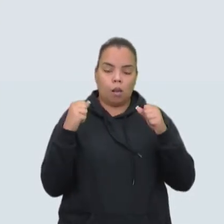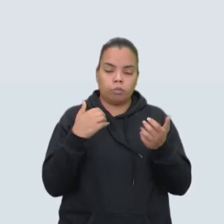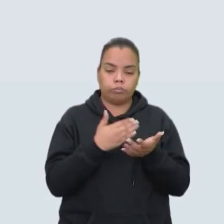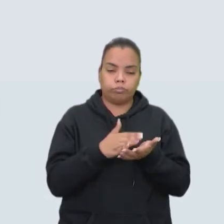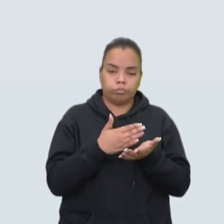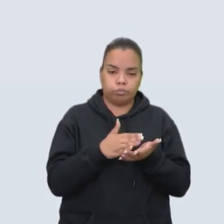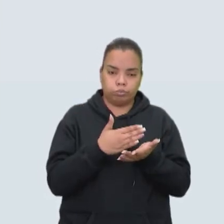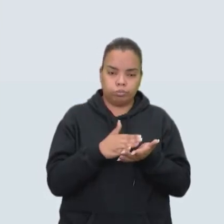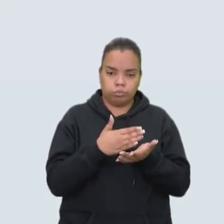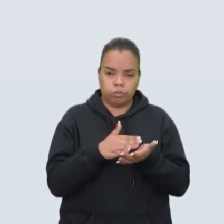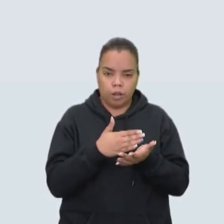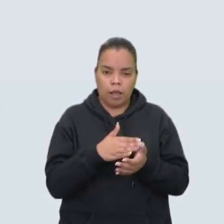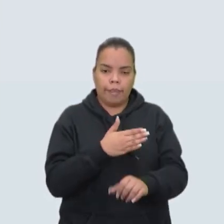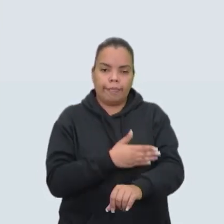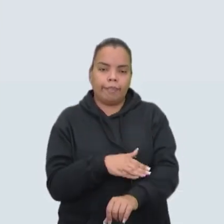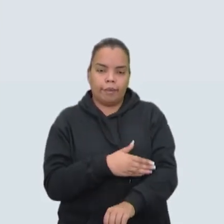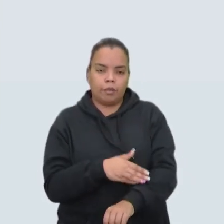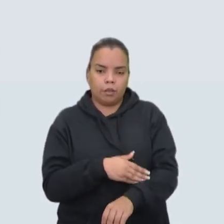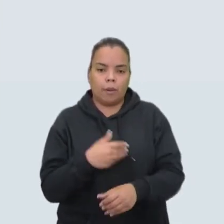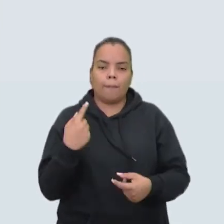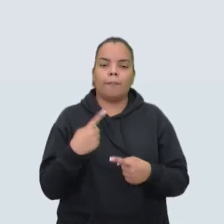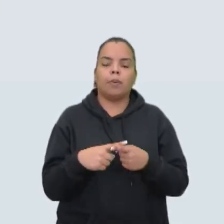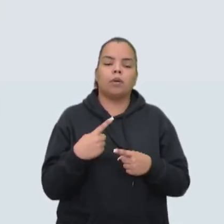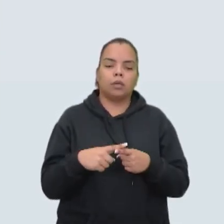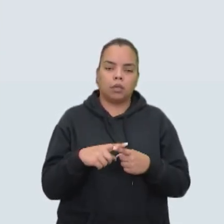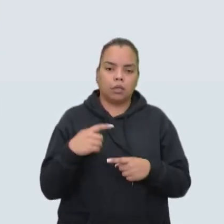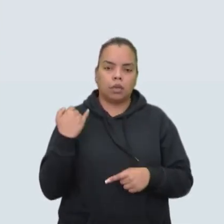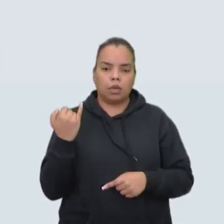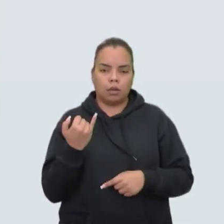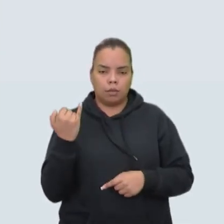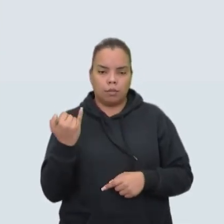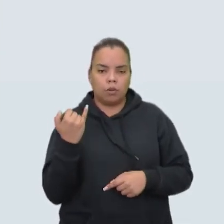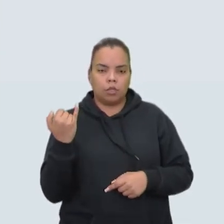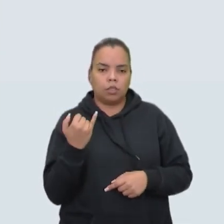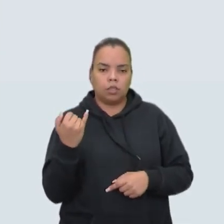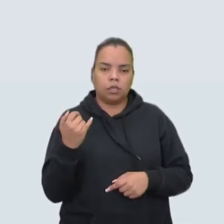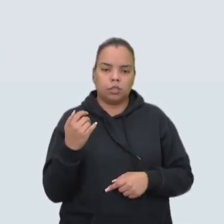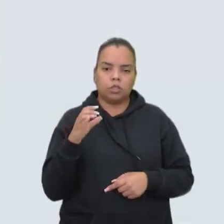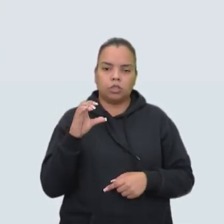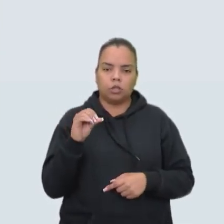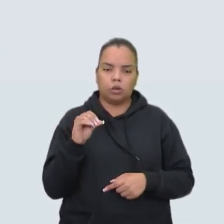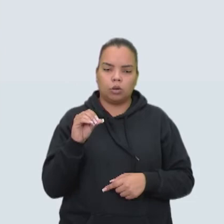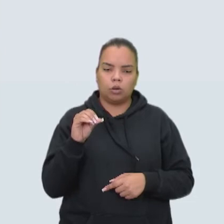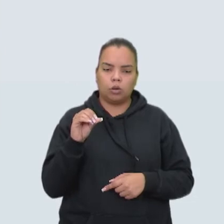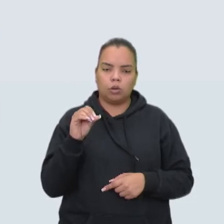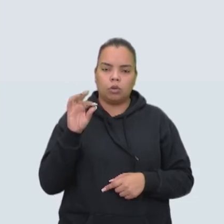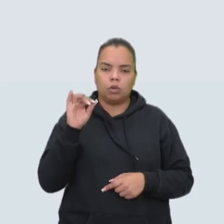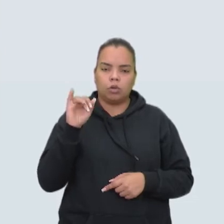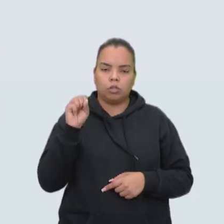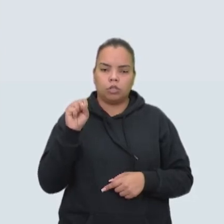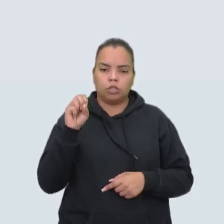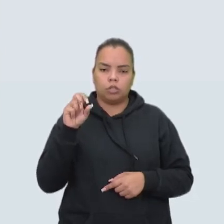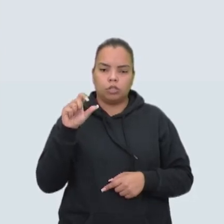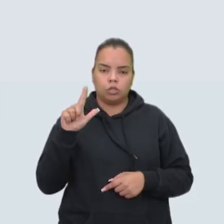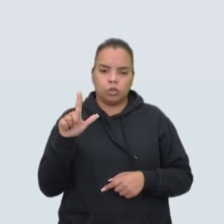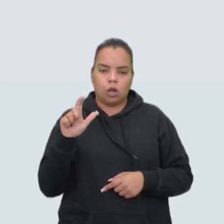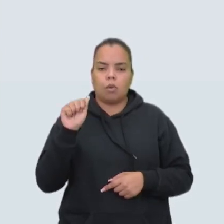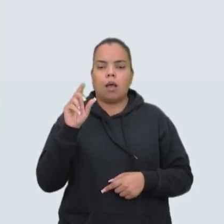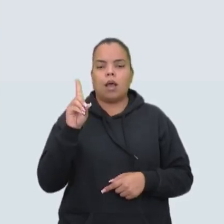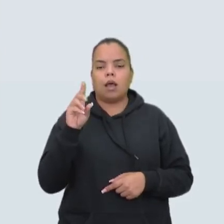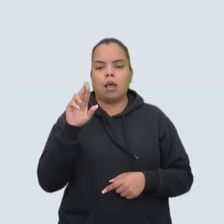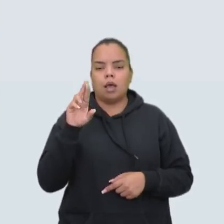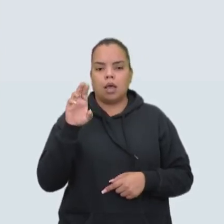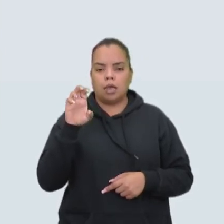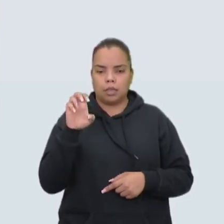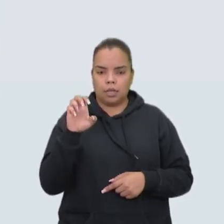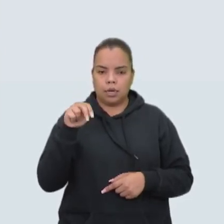os esportes, enfim. Você vai saber por que é tão importante hormônios como cortisol, noradrenalina, adrenalina,